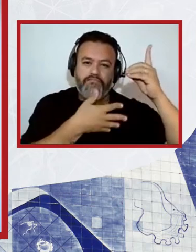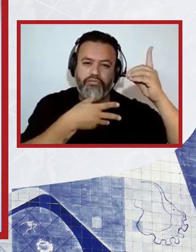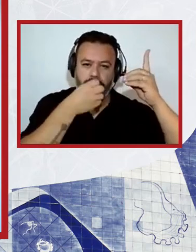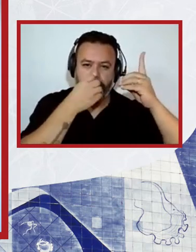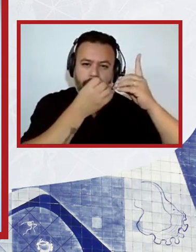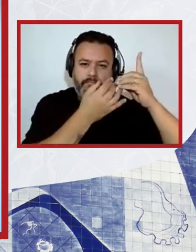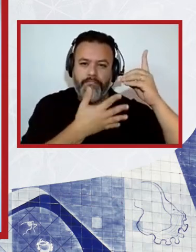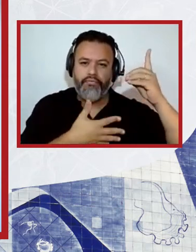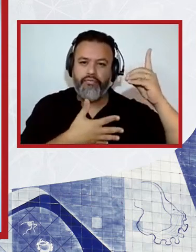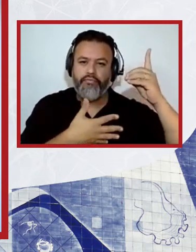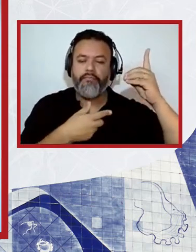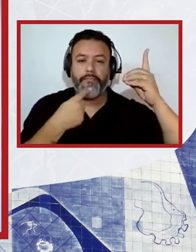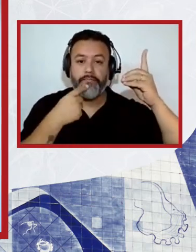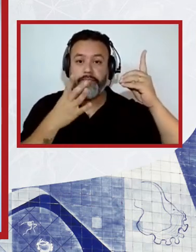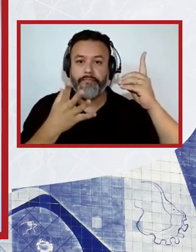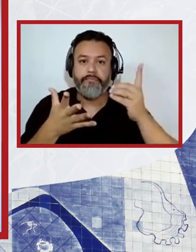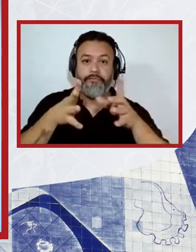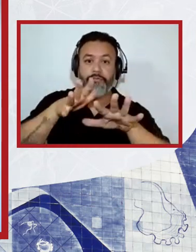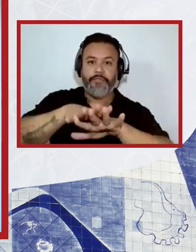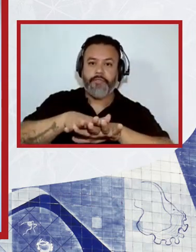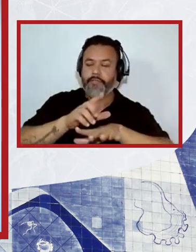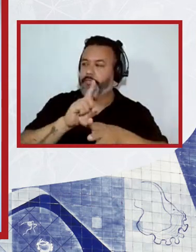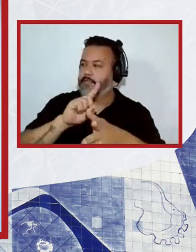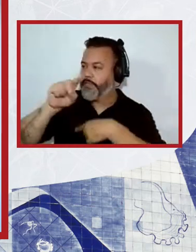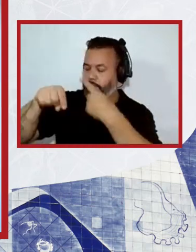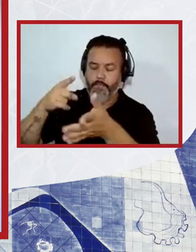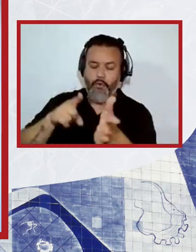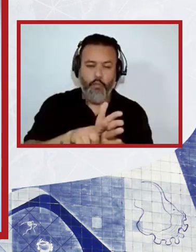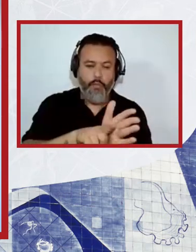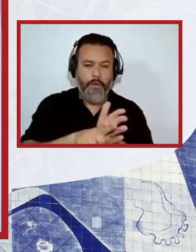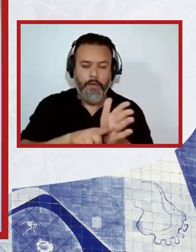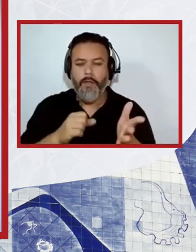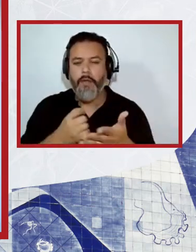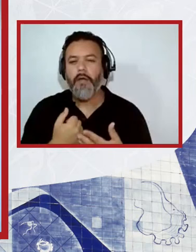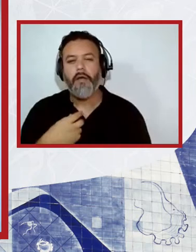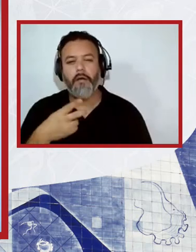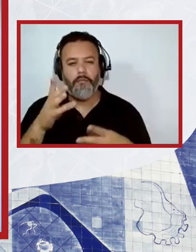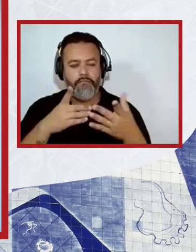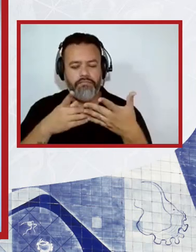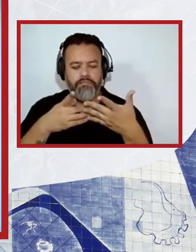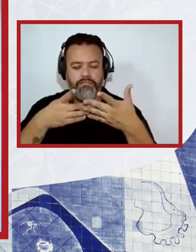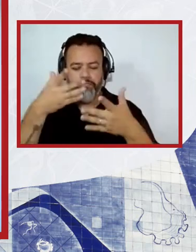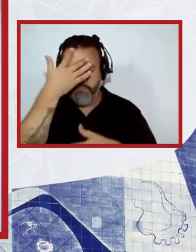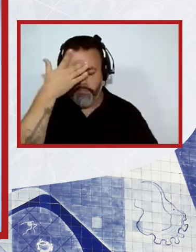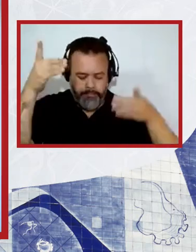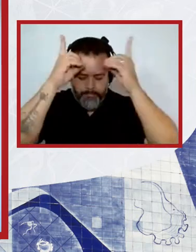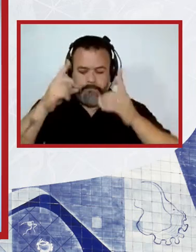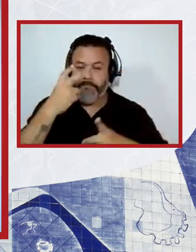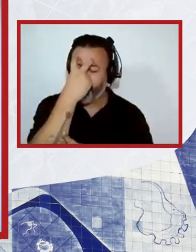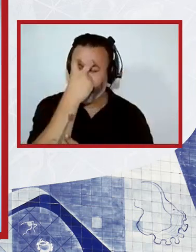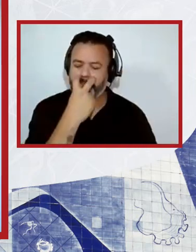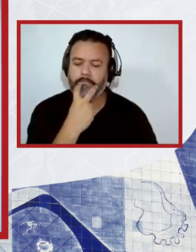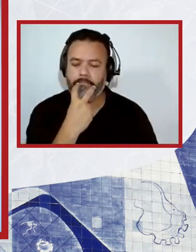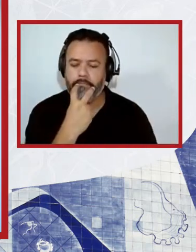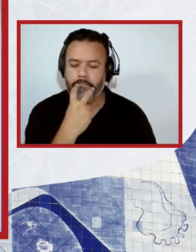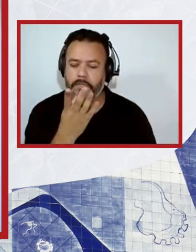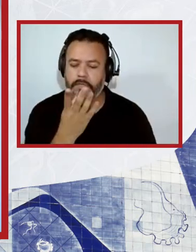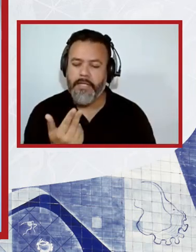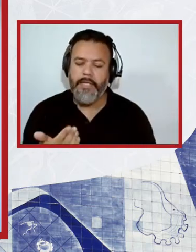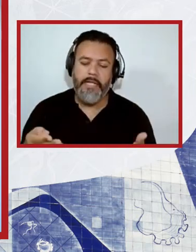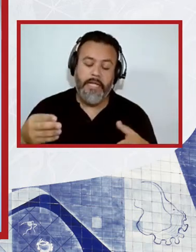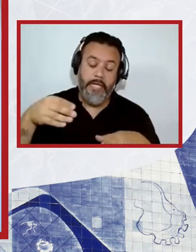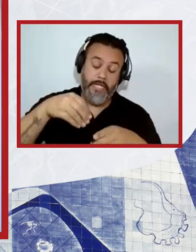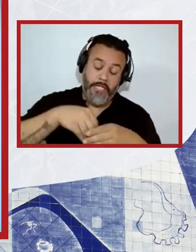a inclusão dos deficientes visuais, mas sobretudo os cegos, no ensino superior,